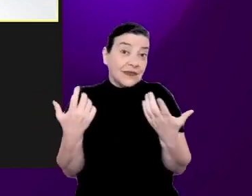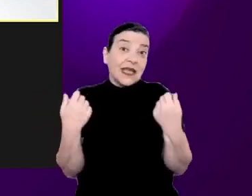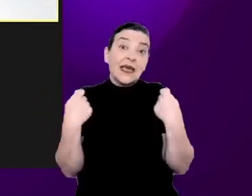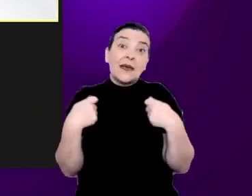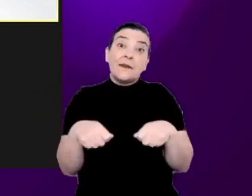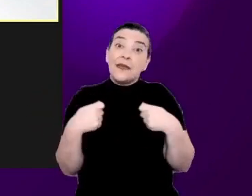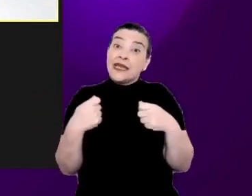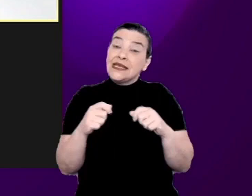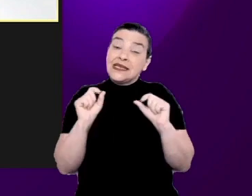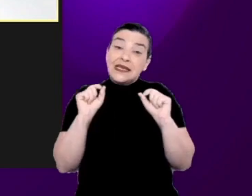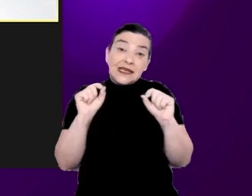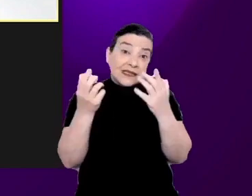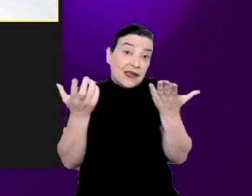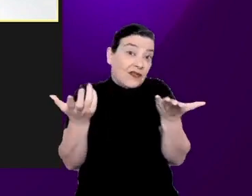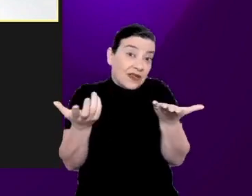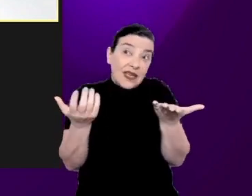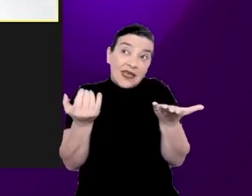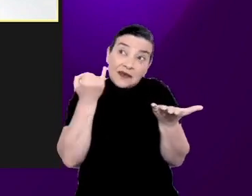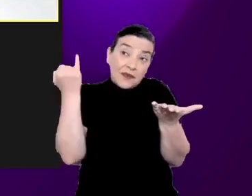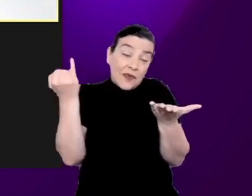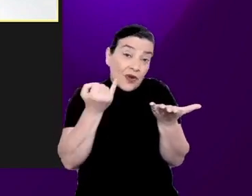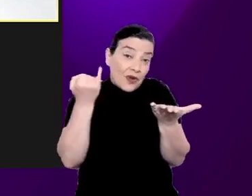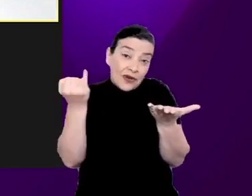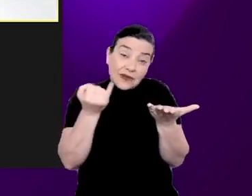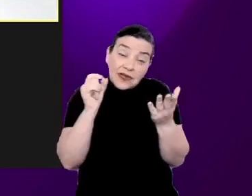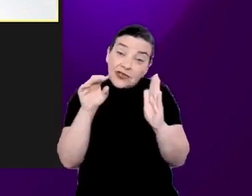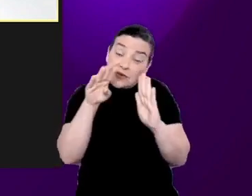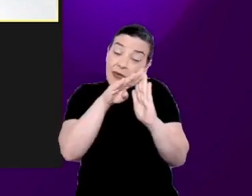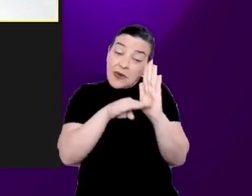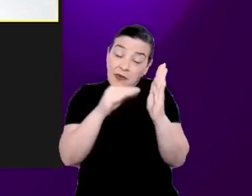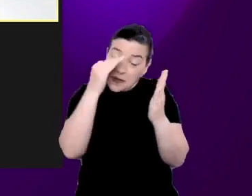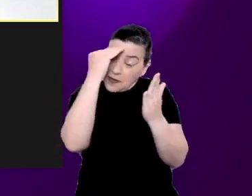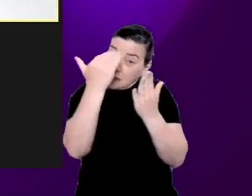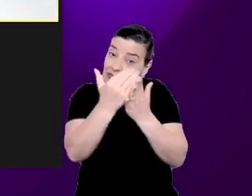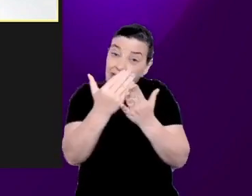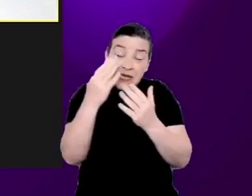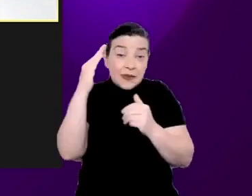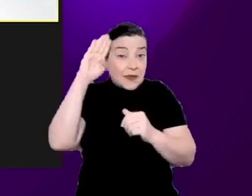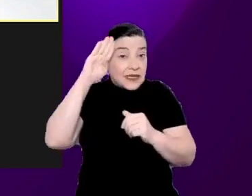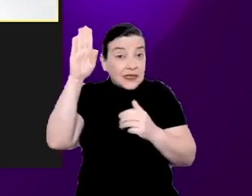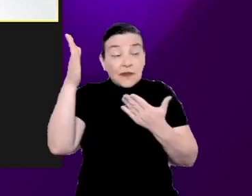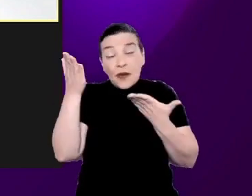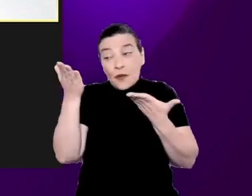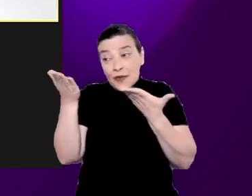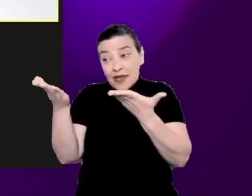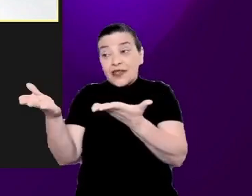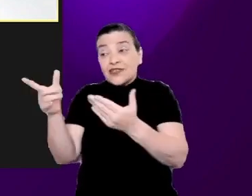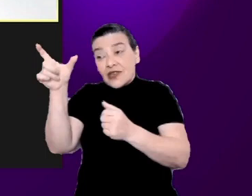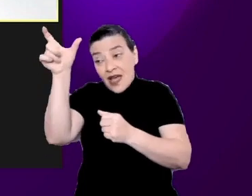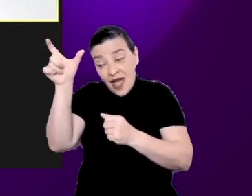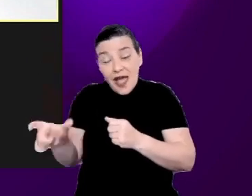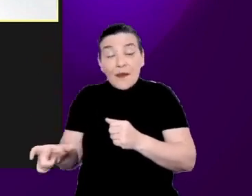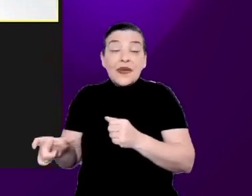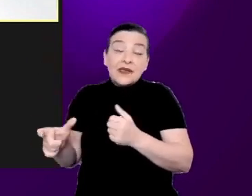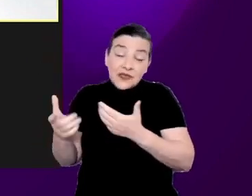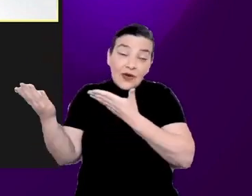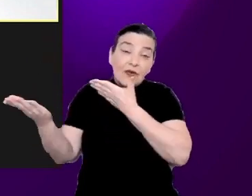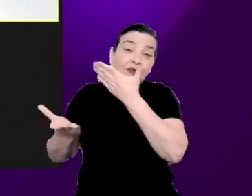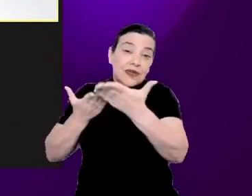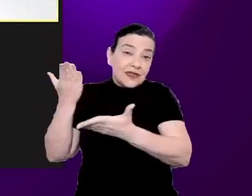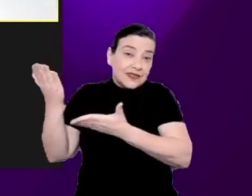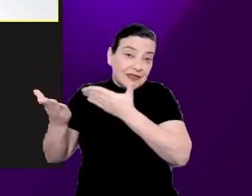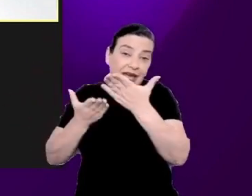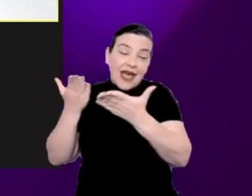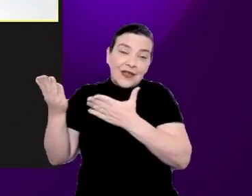nada além ou nada aquém do que os nossos pacientes precisam aí dentro da jornada de cuidado, né.